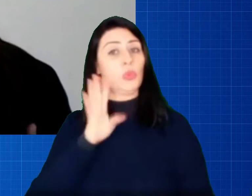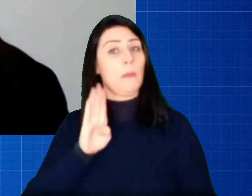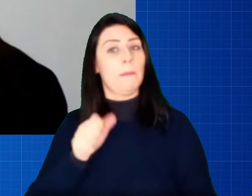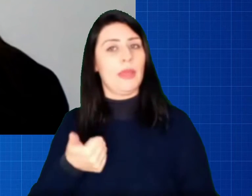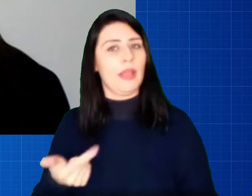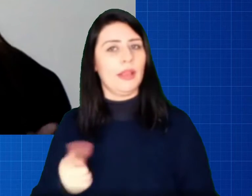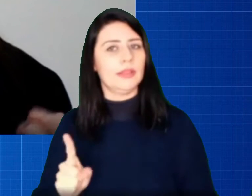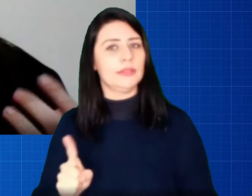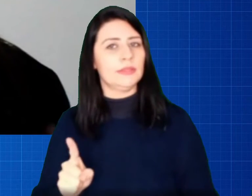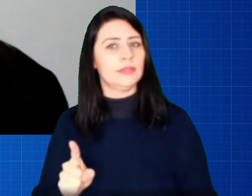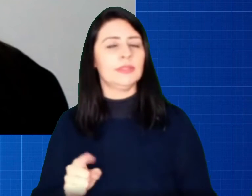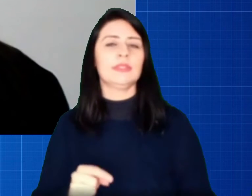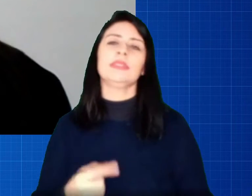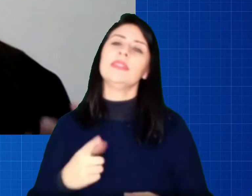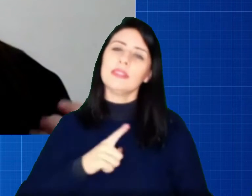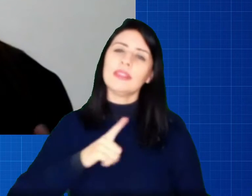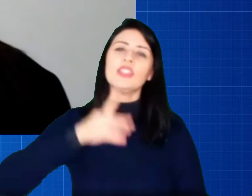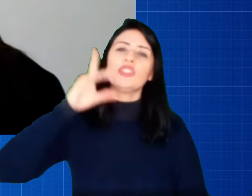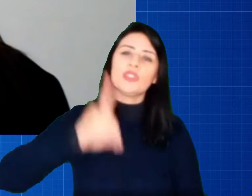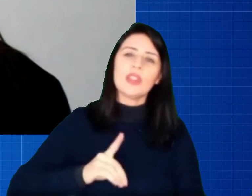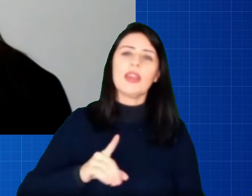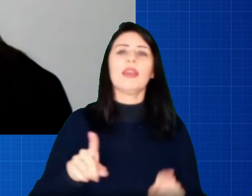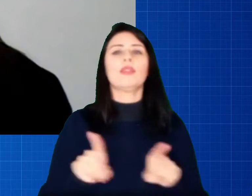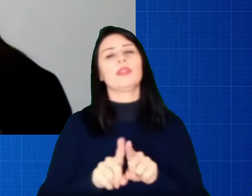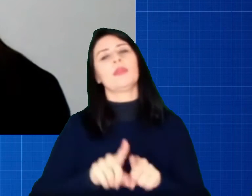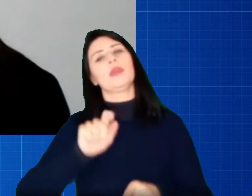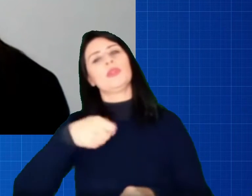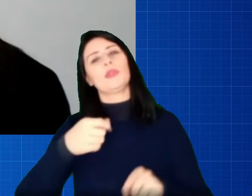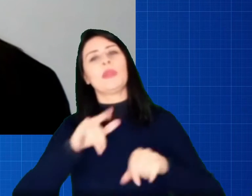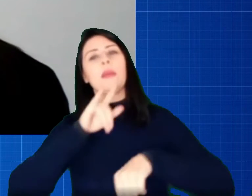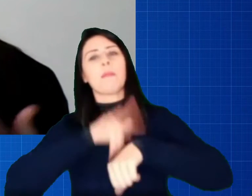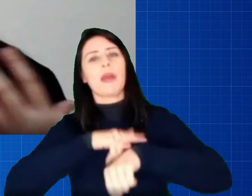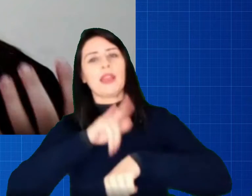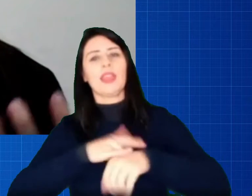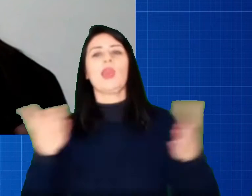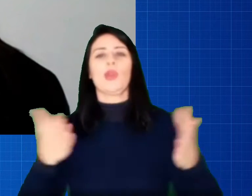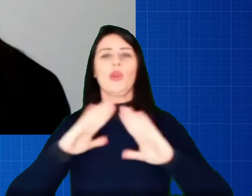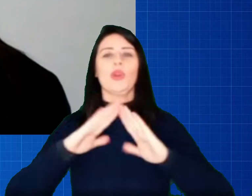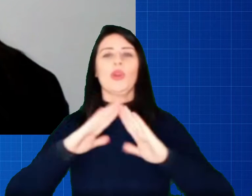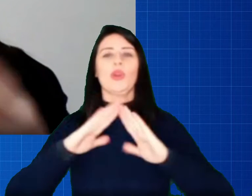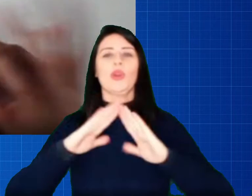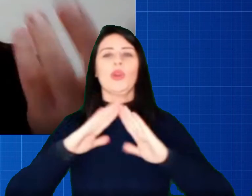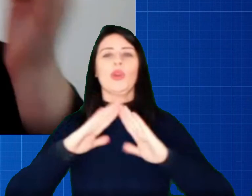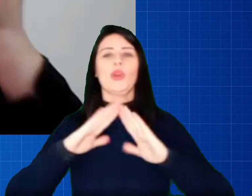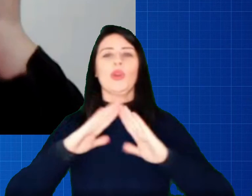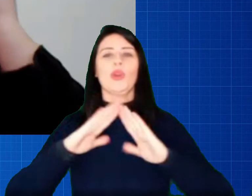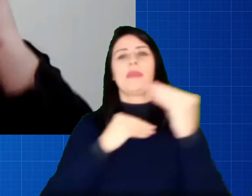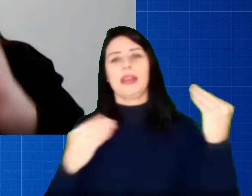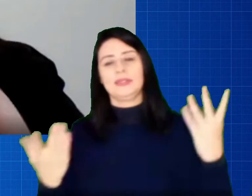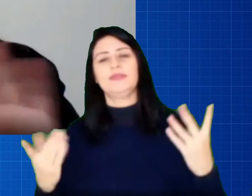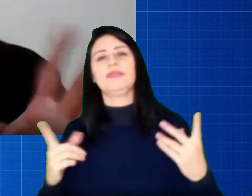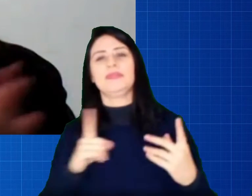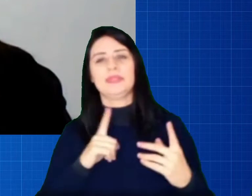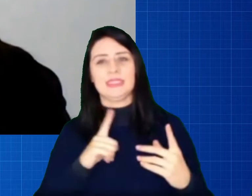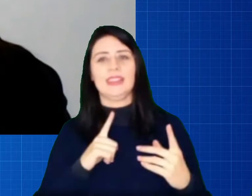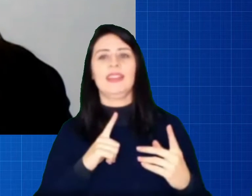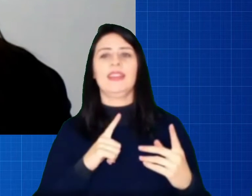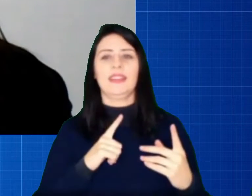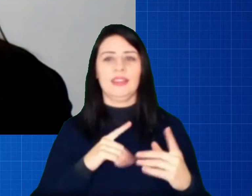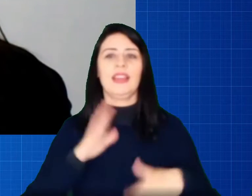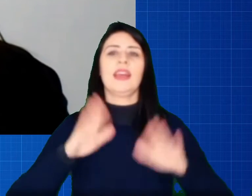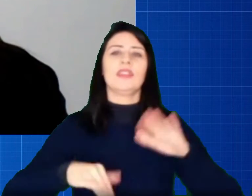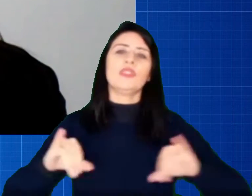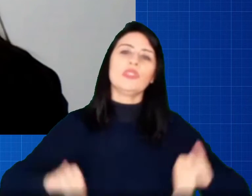pessoas toquem seu corpo se você não quiser, se você não estiver bem, né, todos esses direitos que a gente tem, né, daí atrás a questão dos banheiros, que vocês comentaram